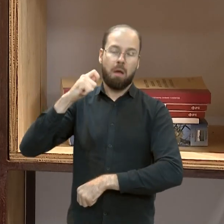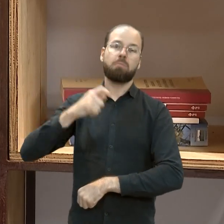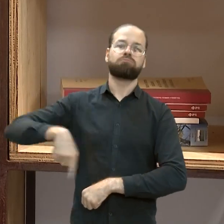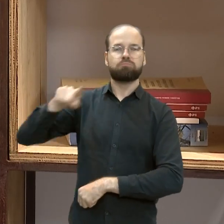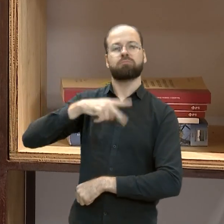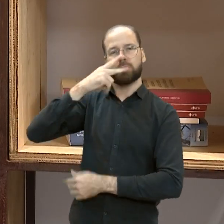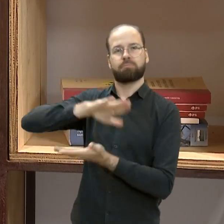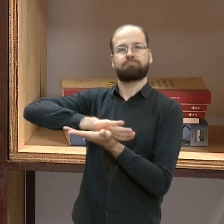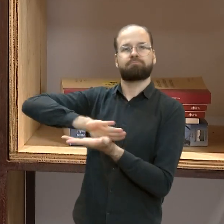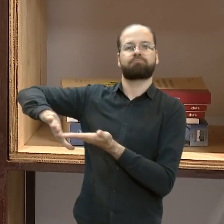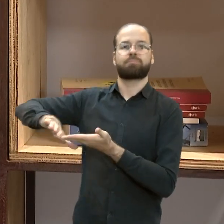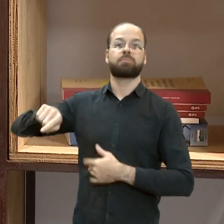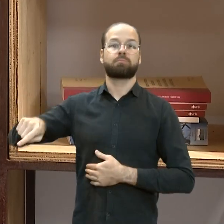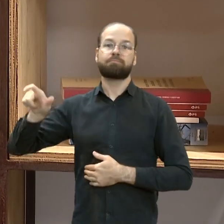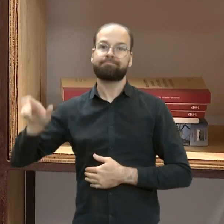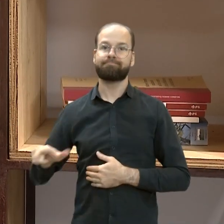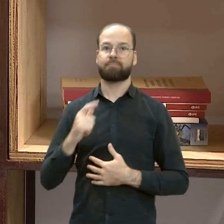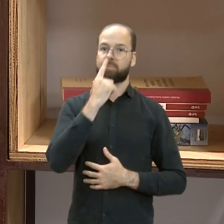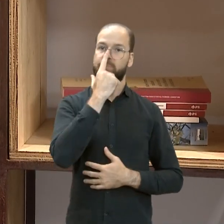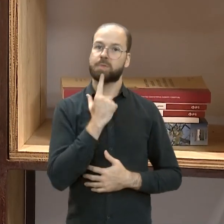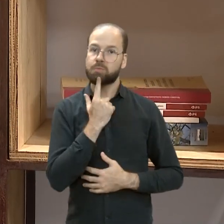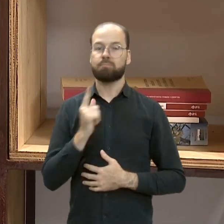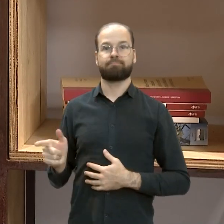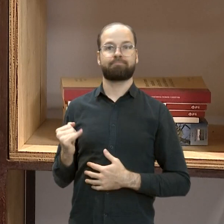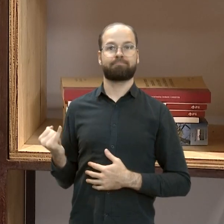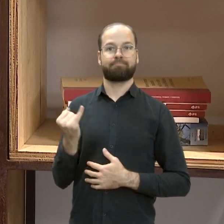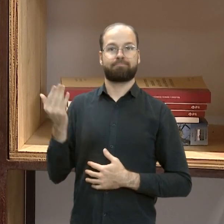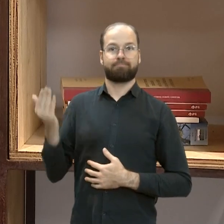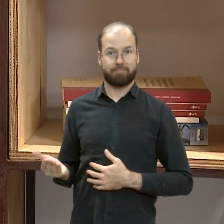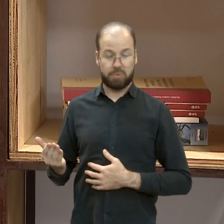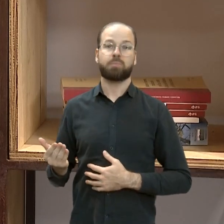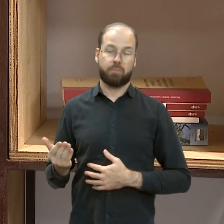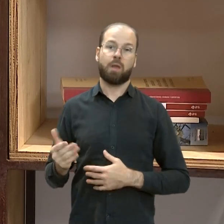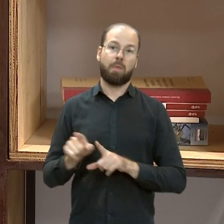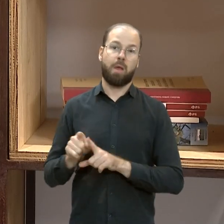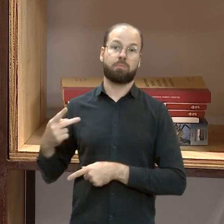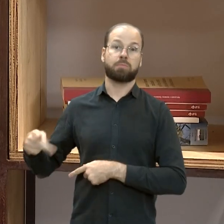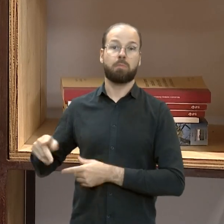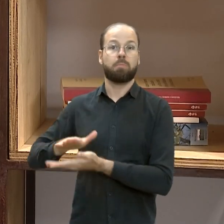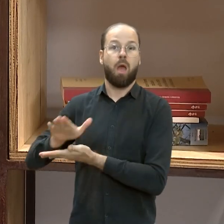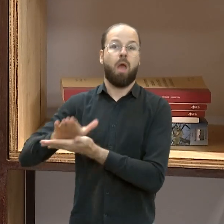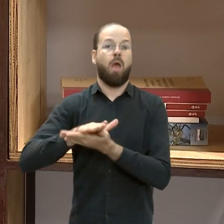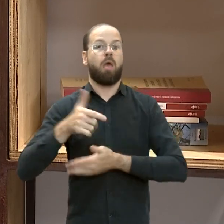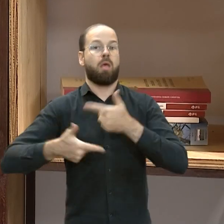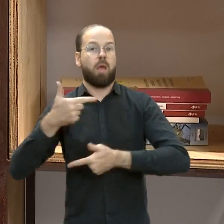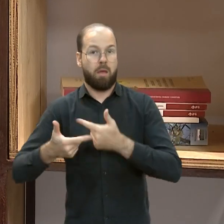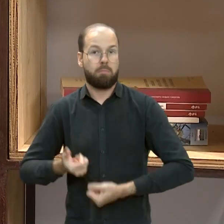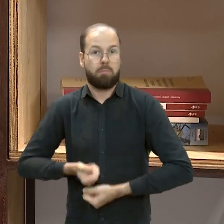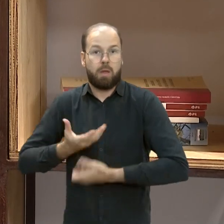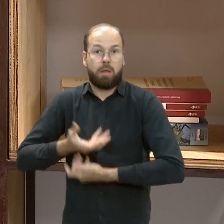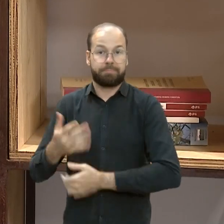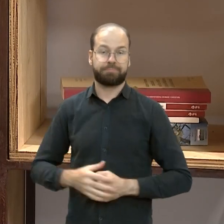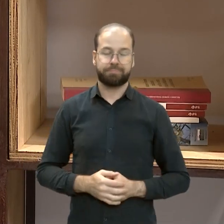invisibilizá-la, a sua figura, a sua personalidade e, consequentemente, também o seu trabalho. É importante a gente